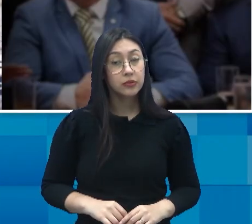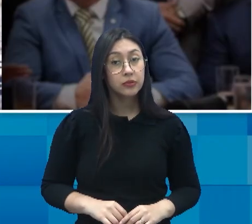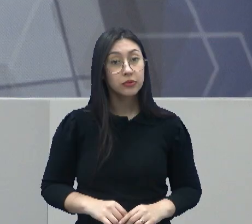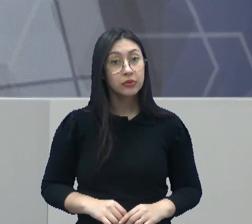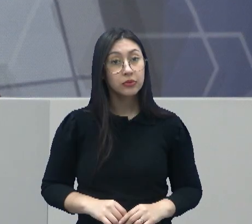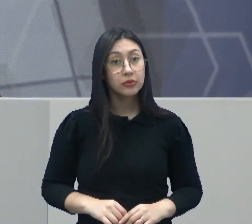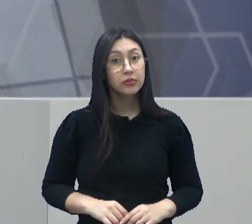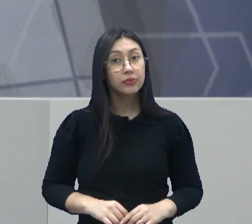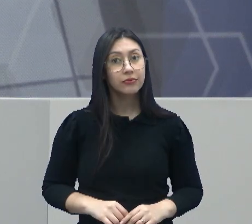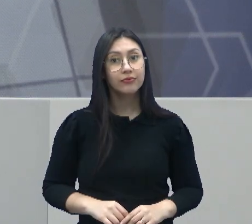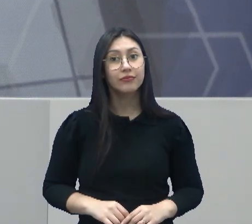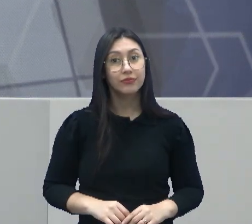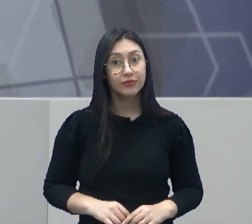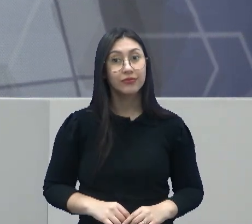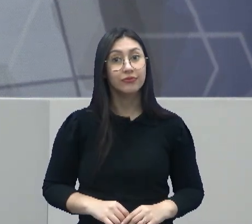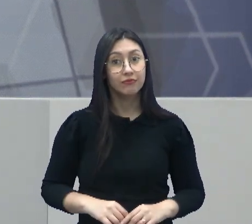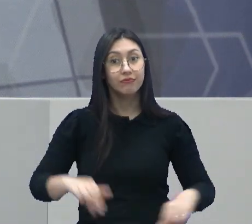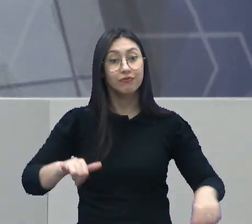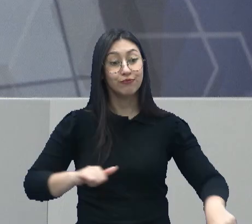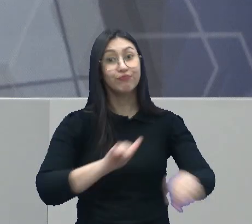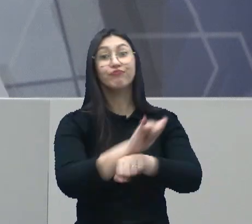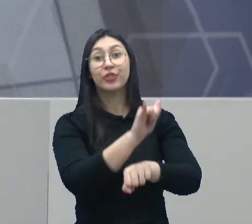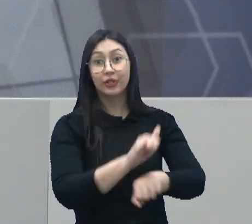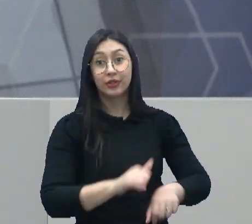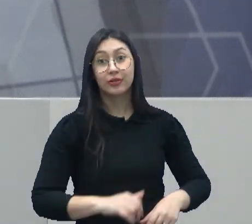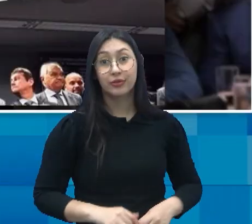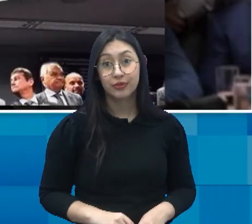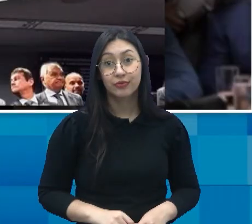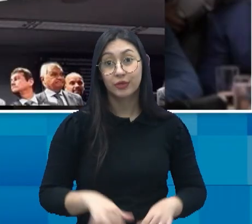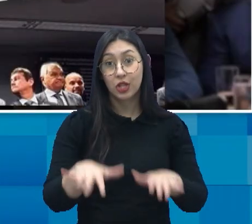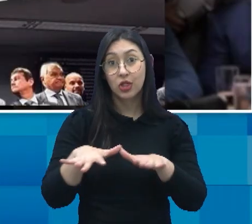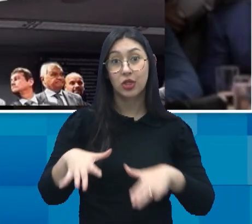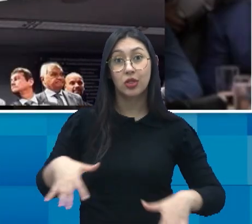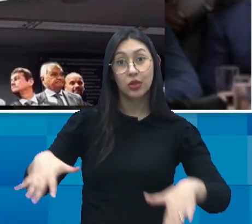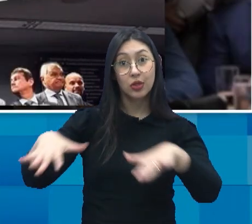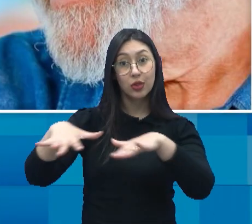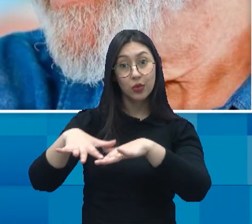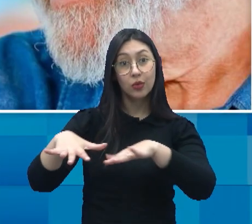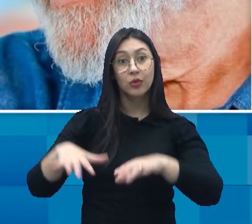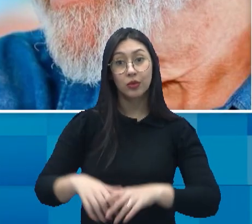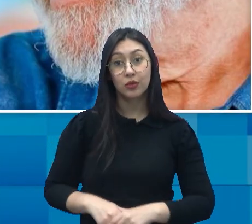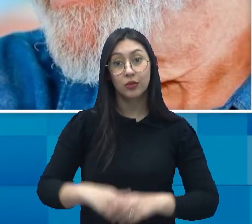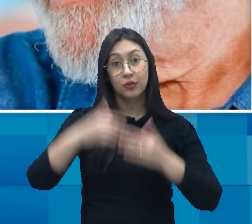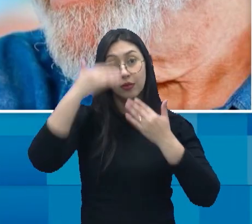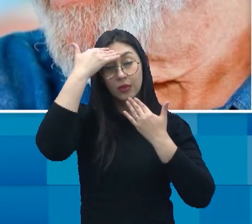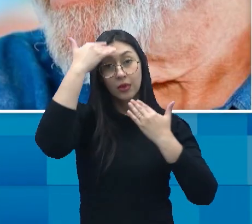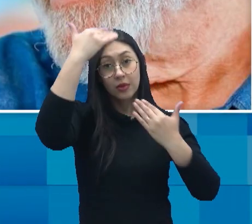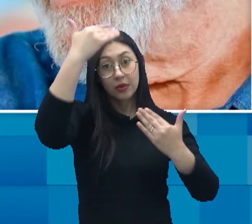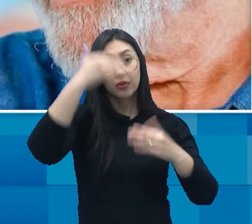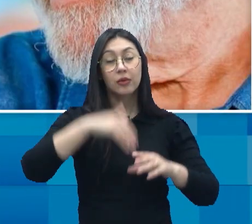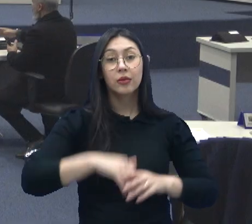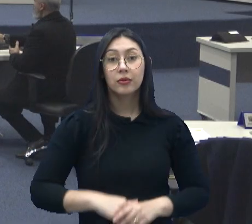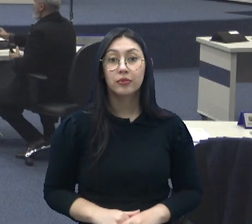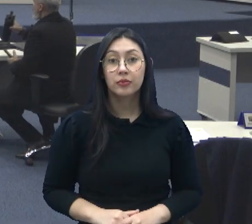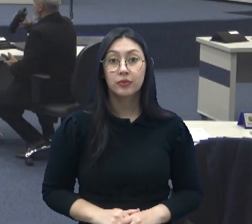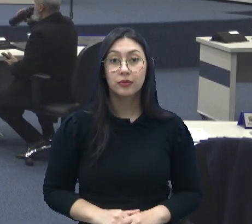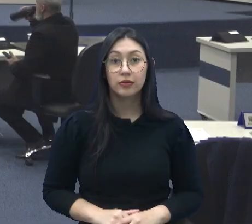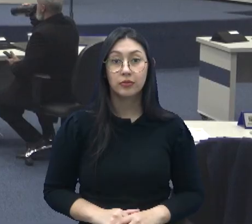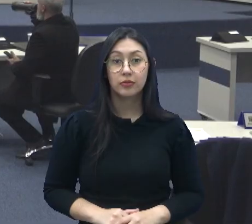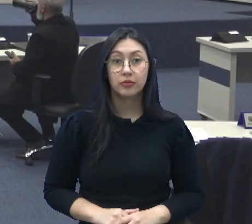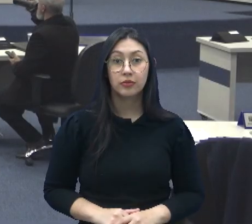São os traidores da pátria. Todos eles. Obrigada.